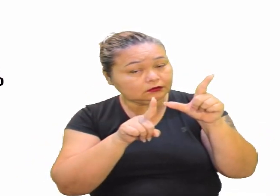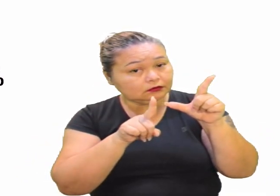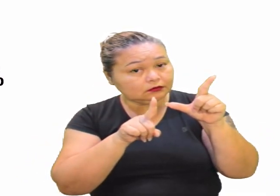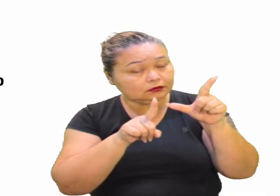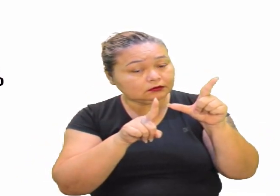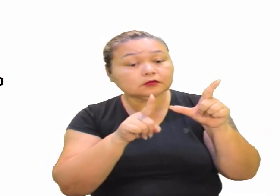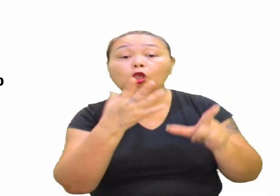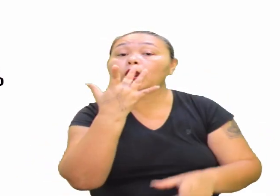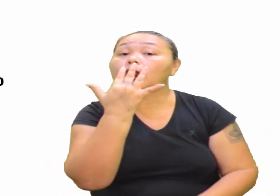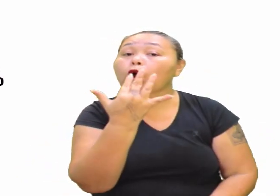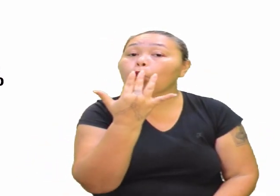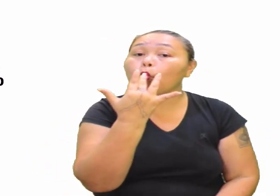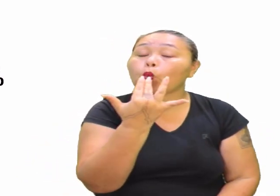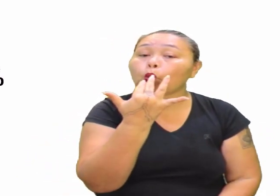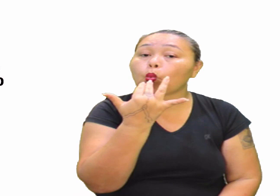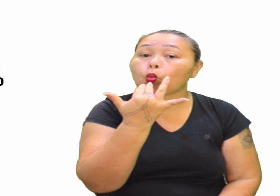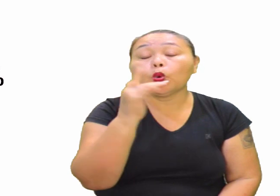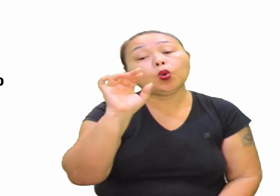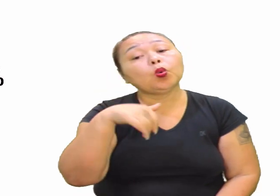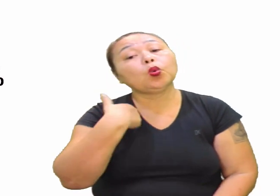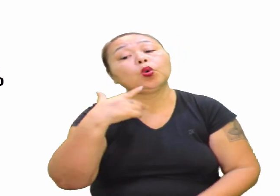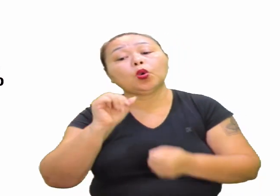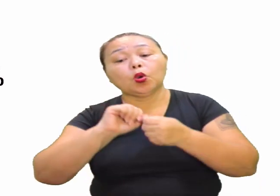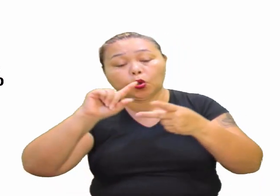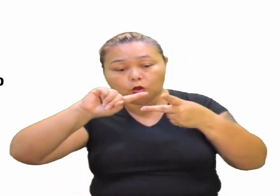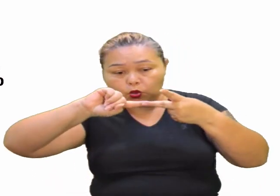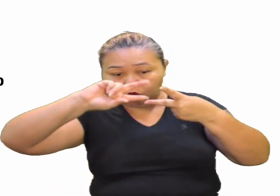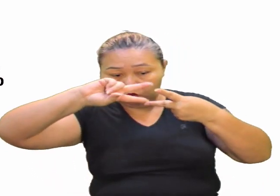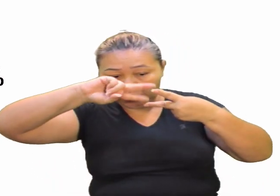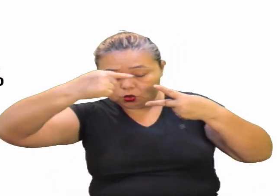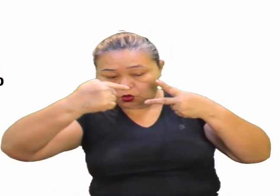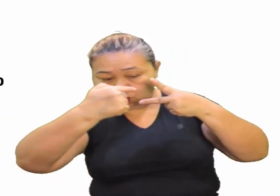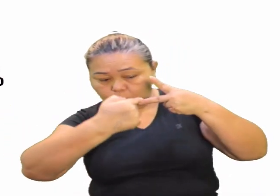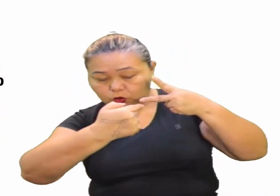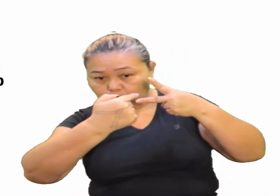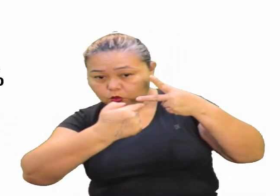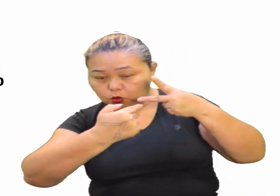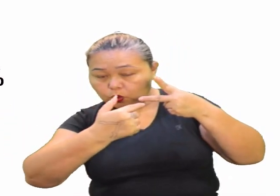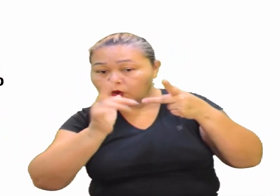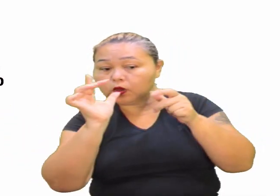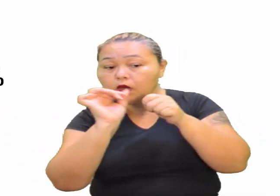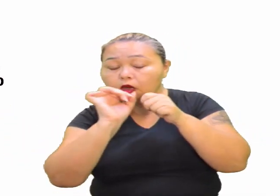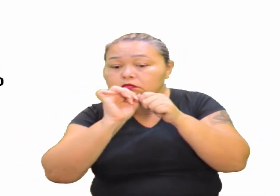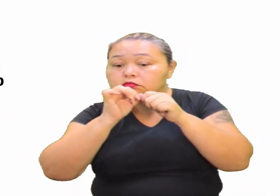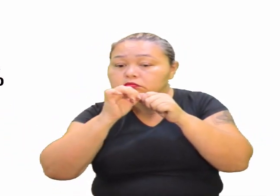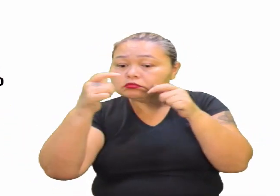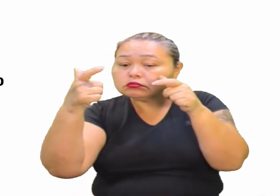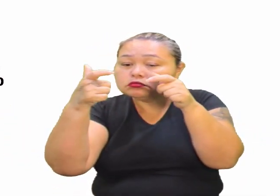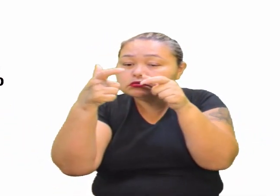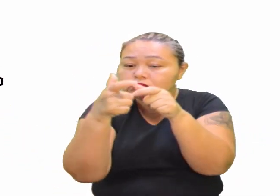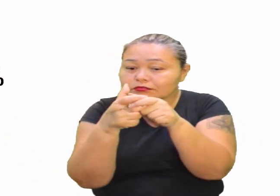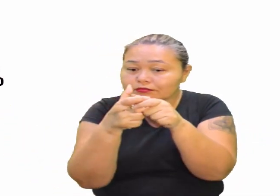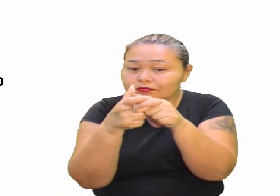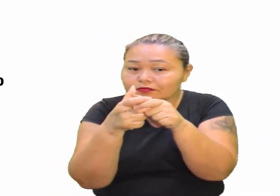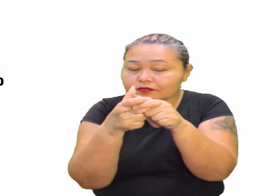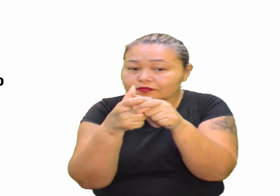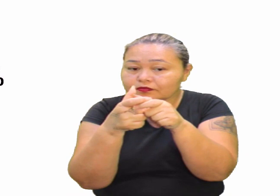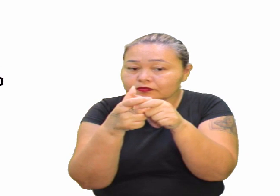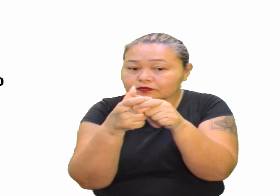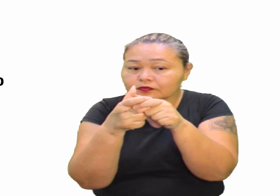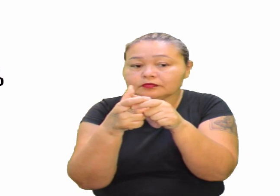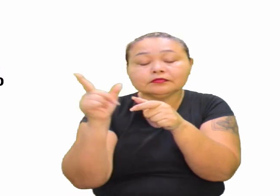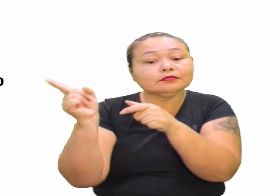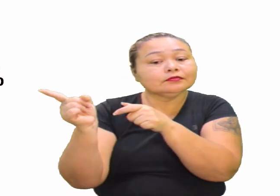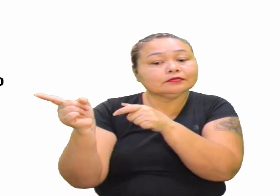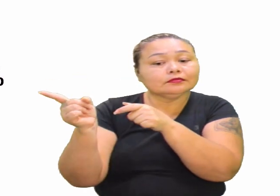da cor ou do fenótipo que se expressou em menor proporção. Então, olha